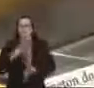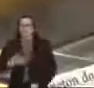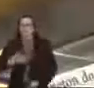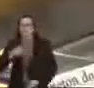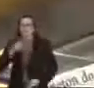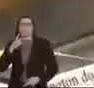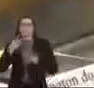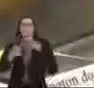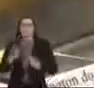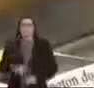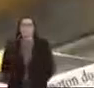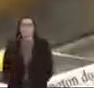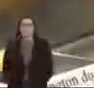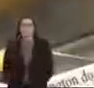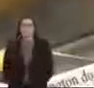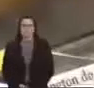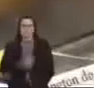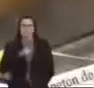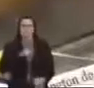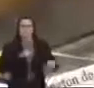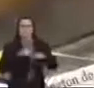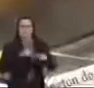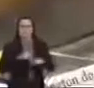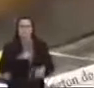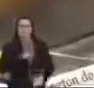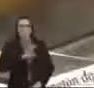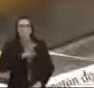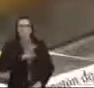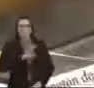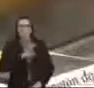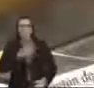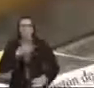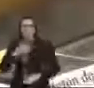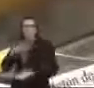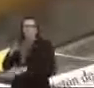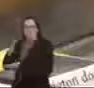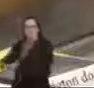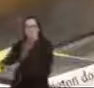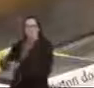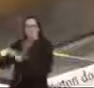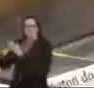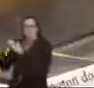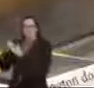claro, essa operação, ela é característica da perseguição do governador Flávio